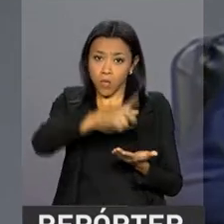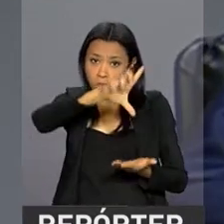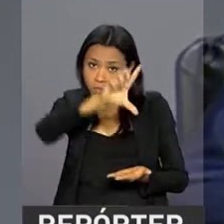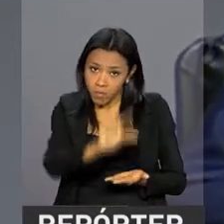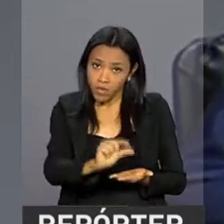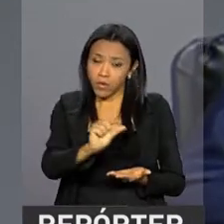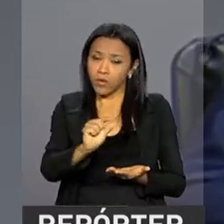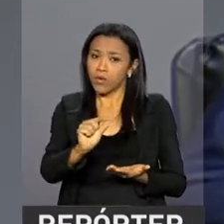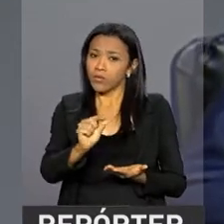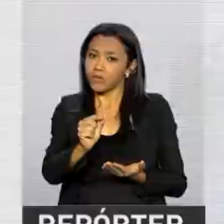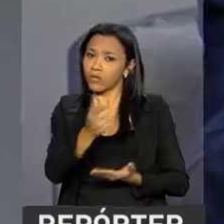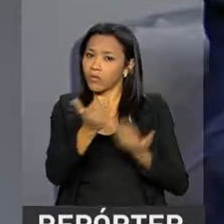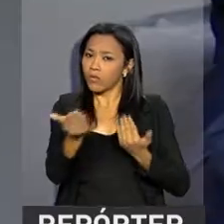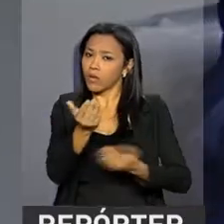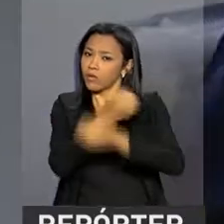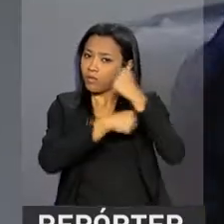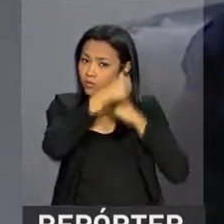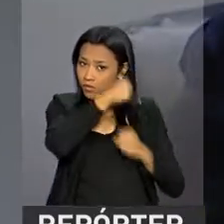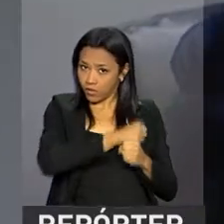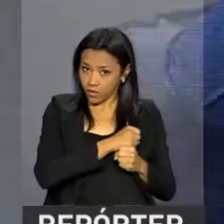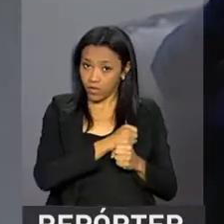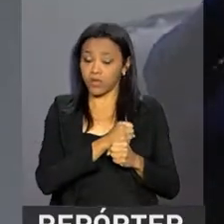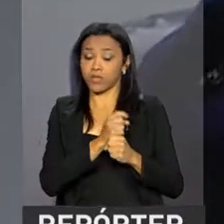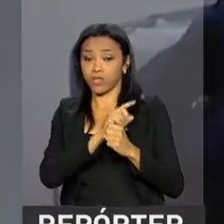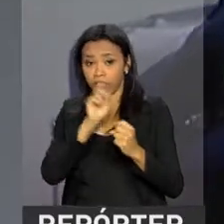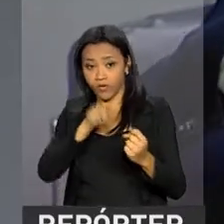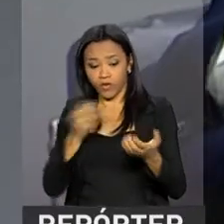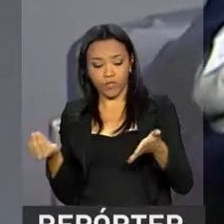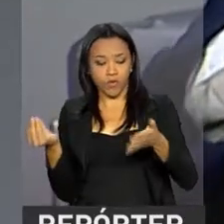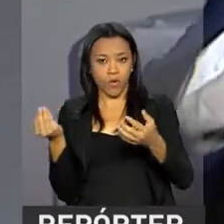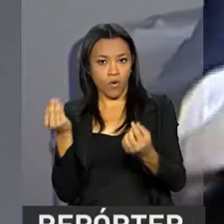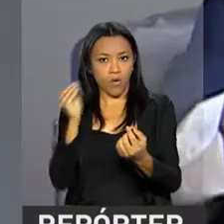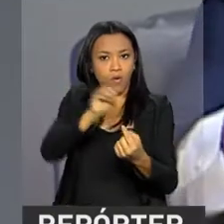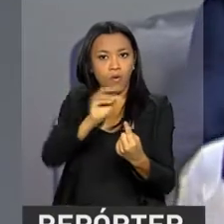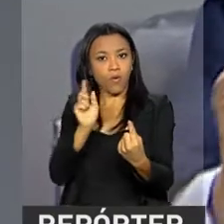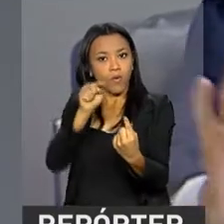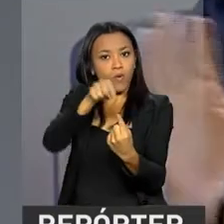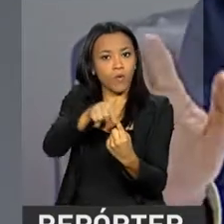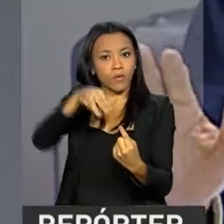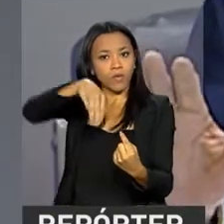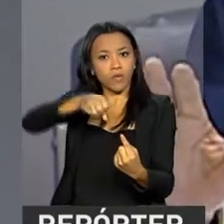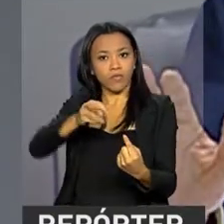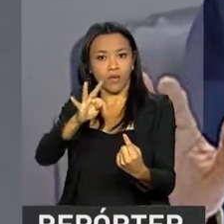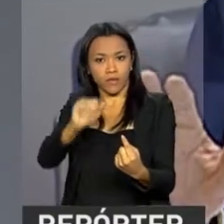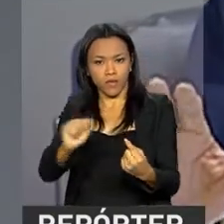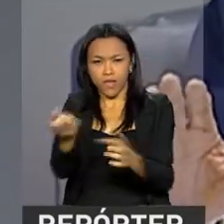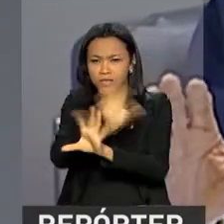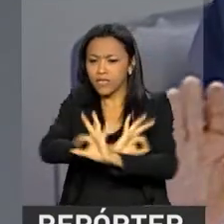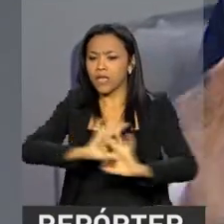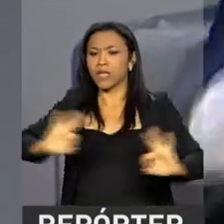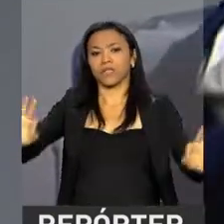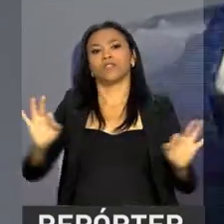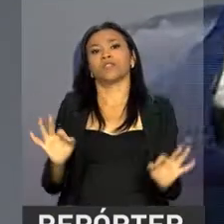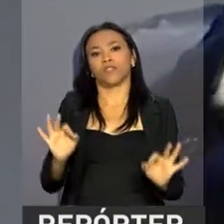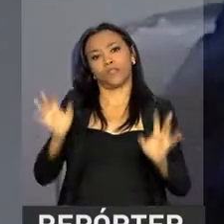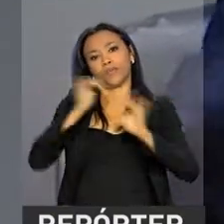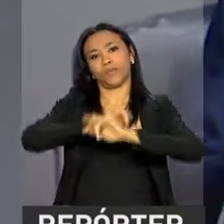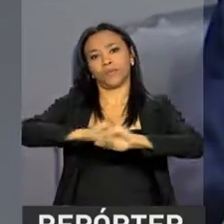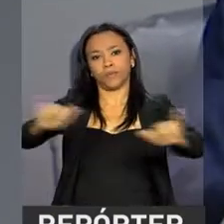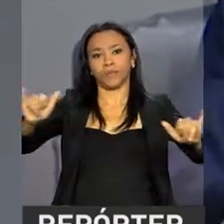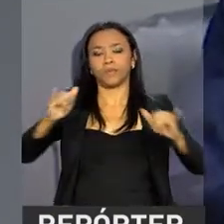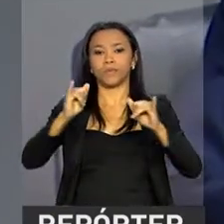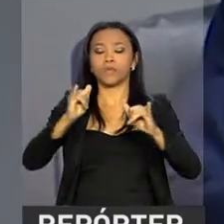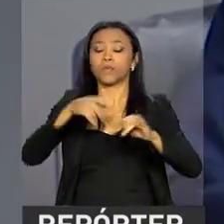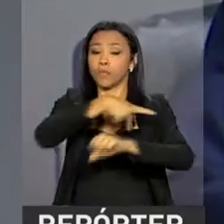ano atrás, quando foi definida a meta. A inflação está caindo sistematicamente. Excelente notícia para o país. Muito